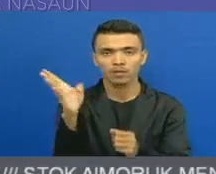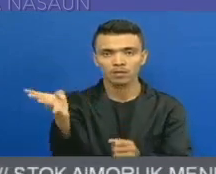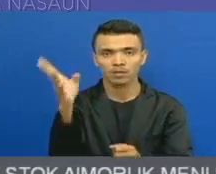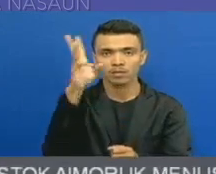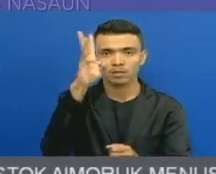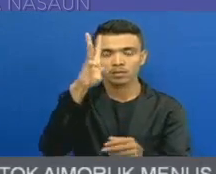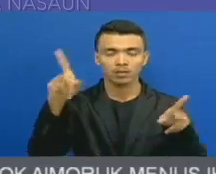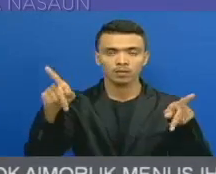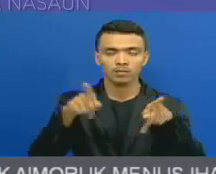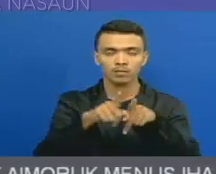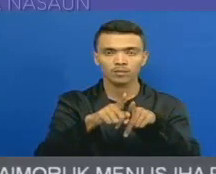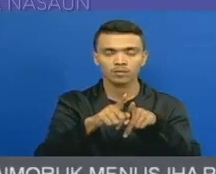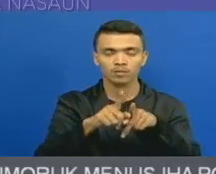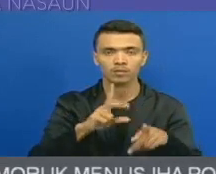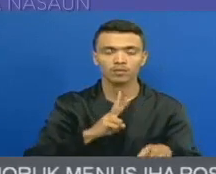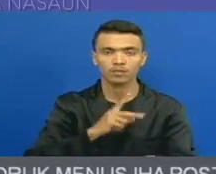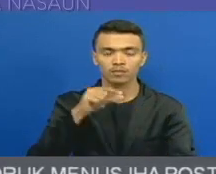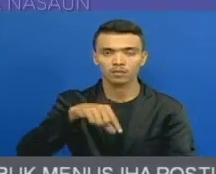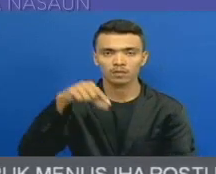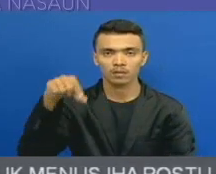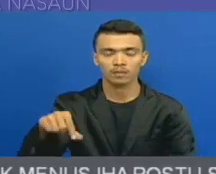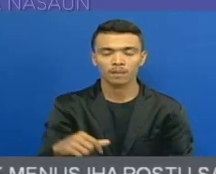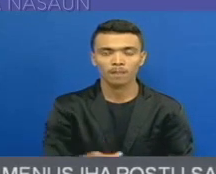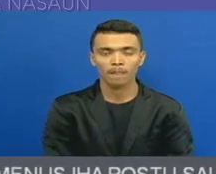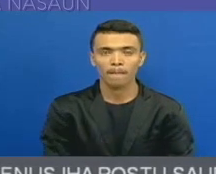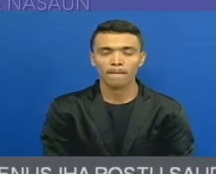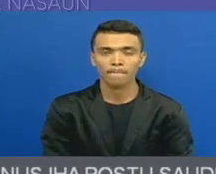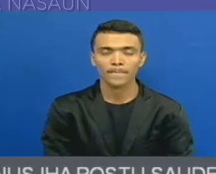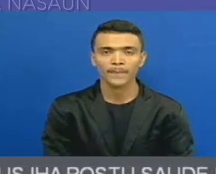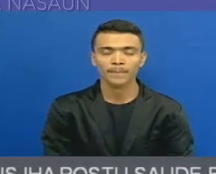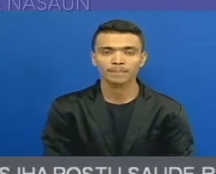resinen e o posto administrativo Vicky que vila.